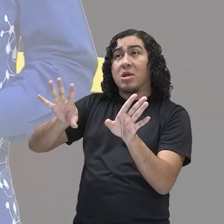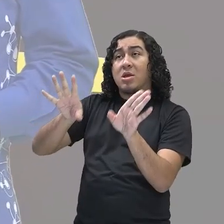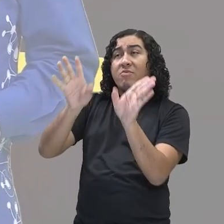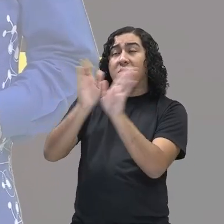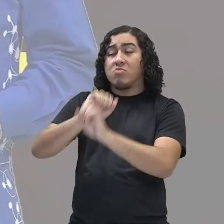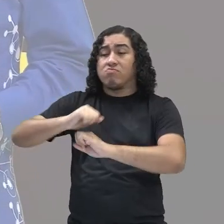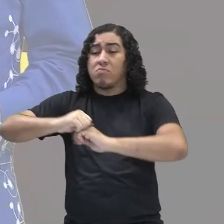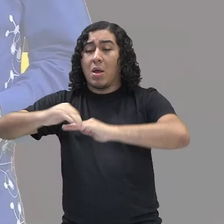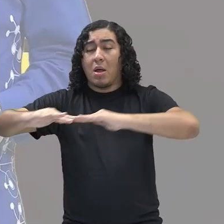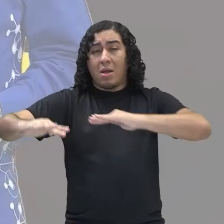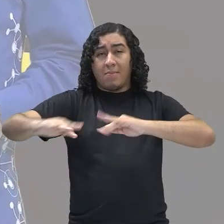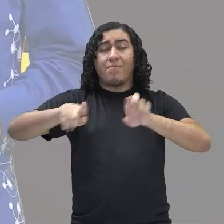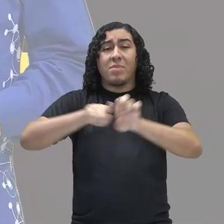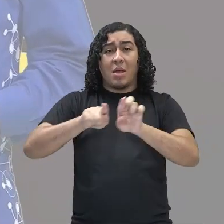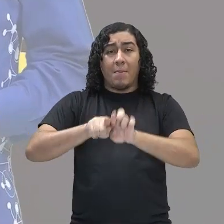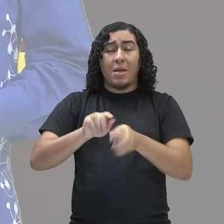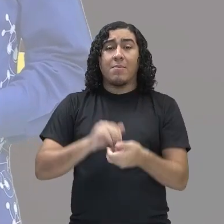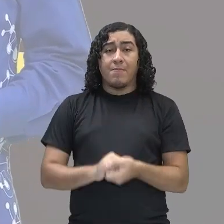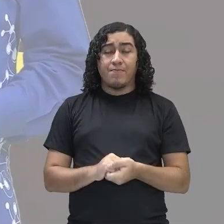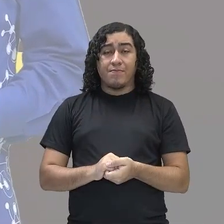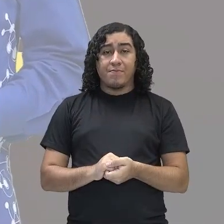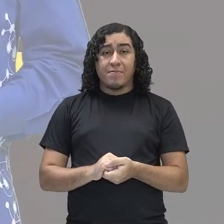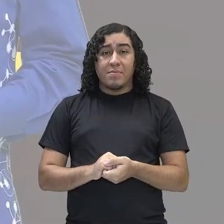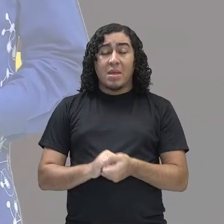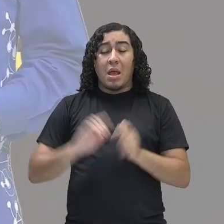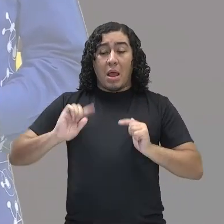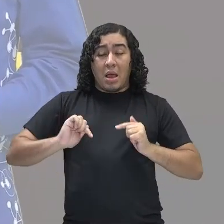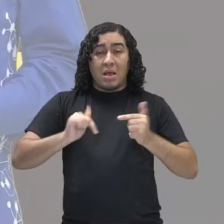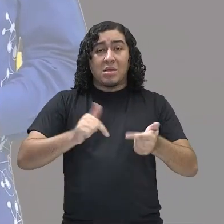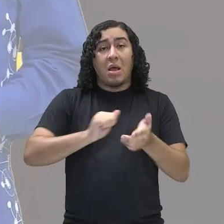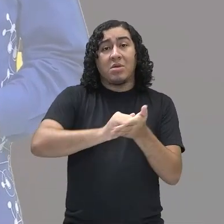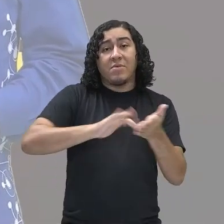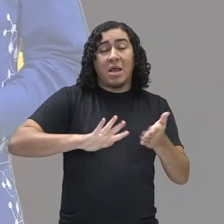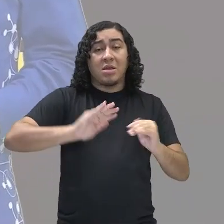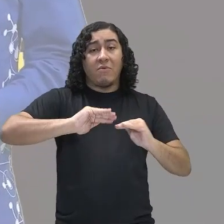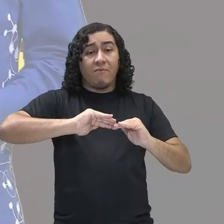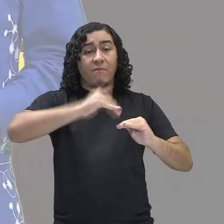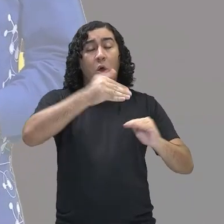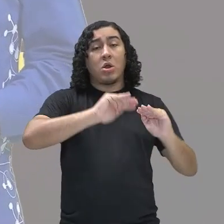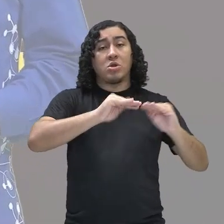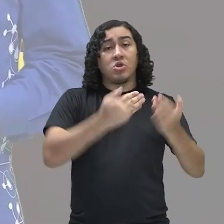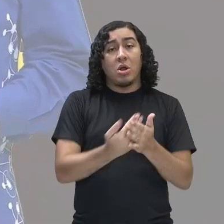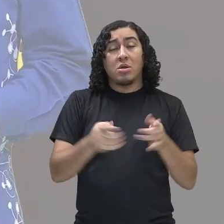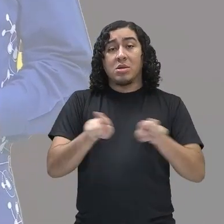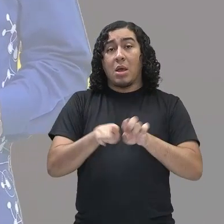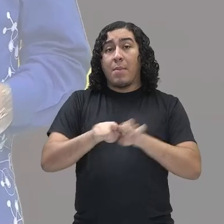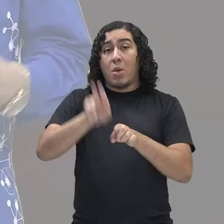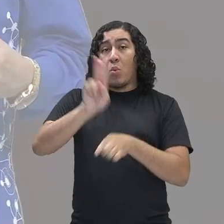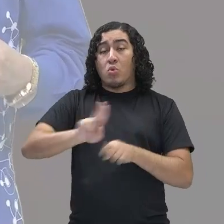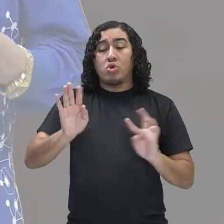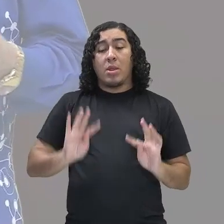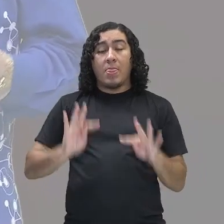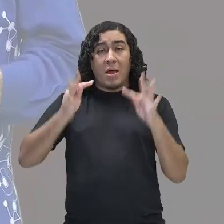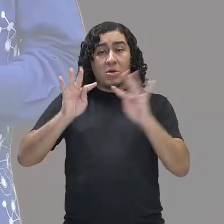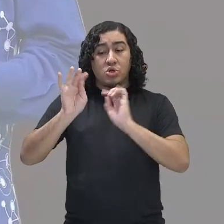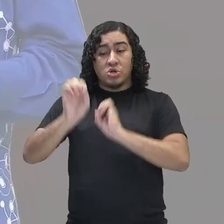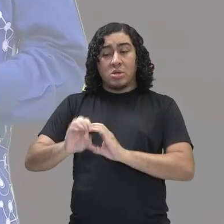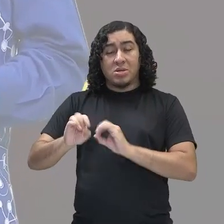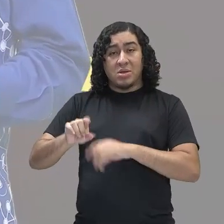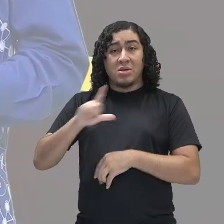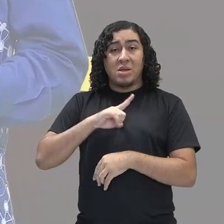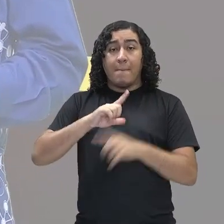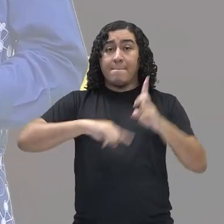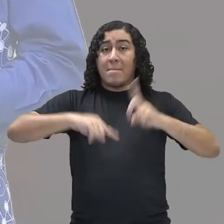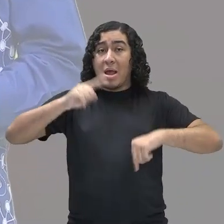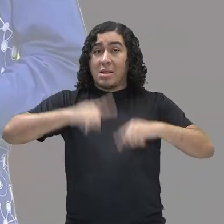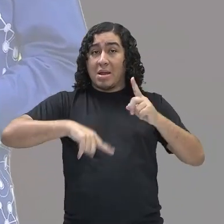atividades extracurriculares e o uso de quê? Da tecnologia educacional com